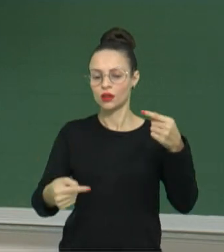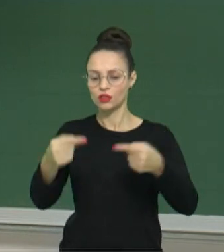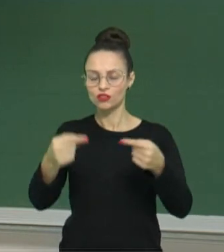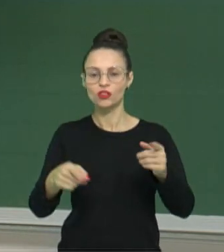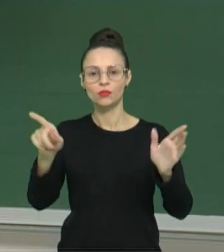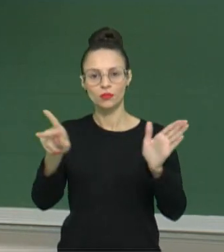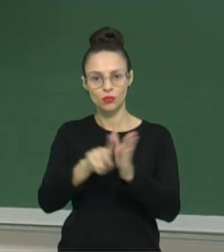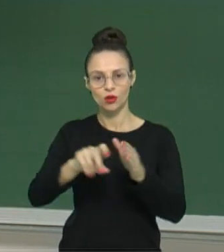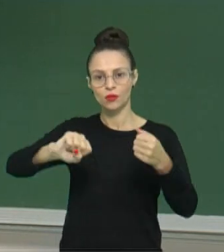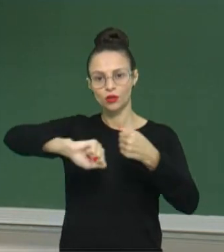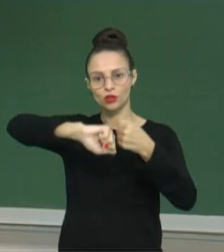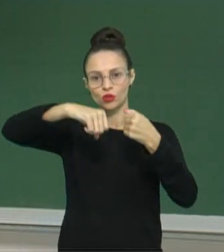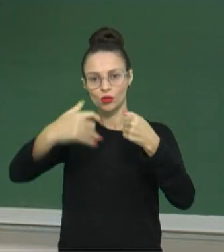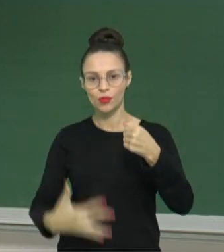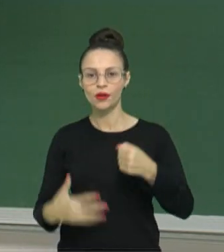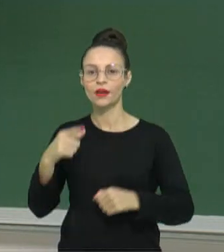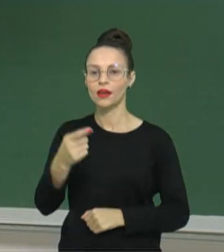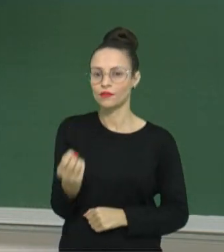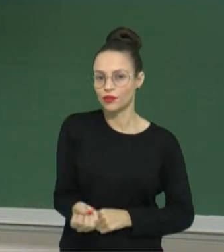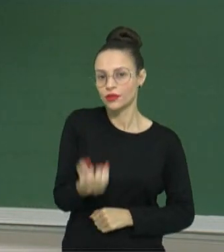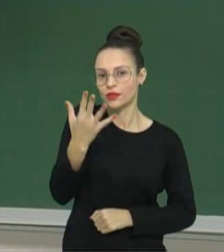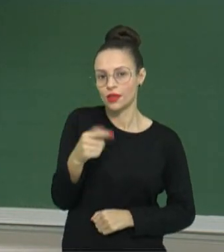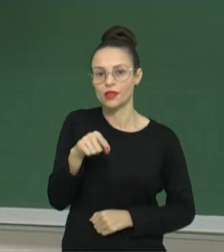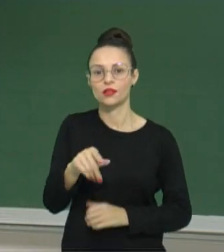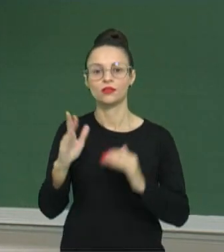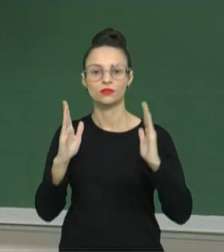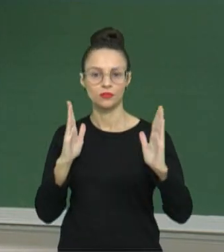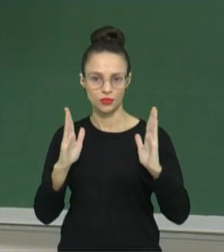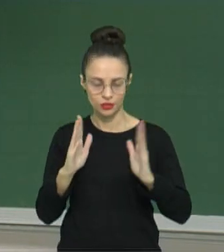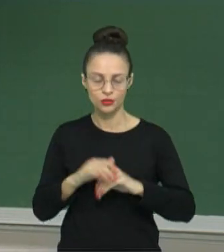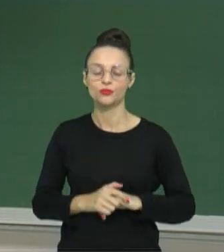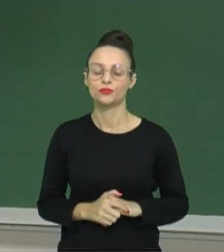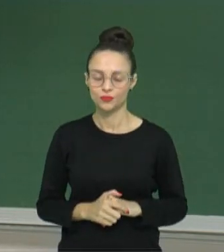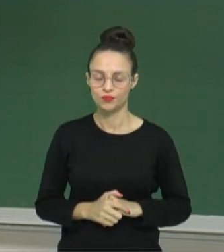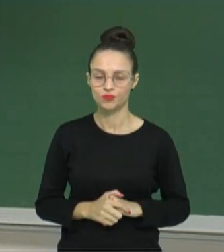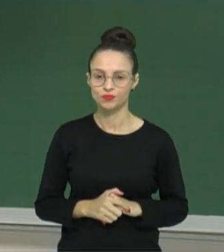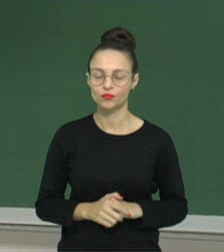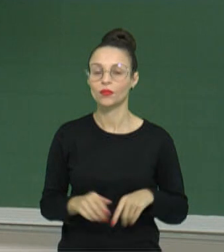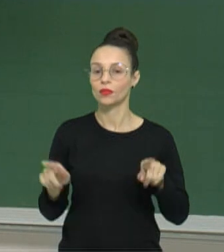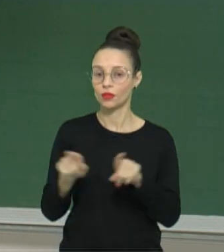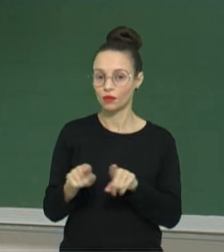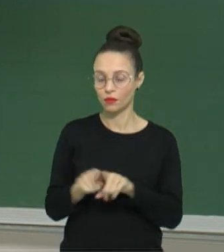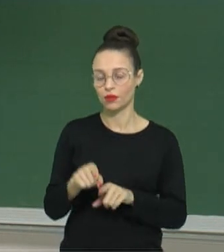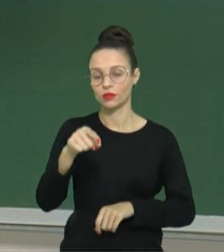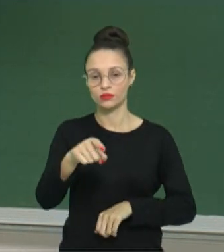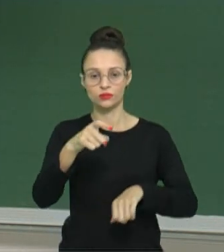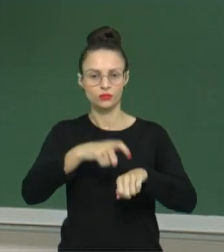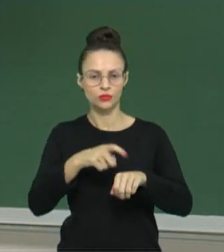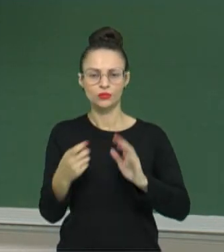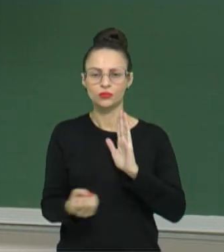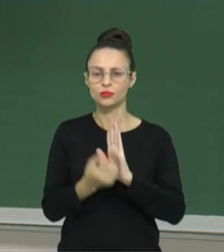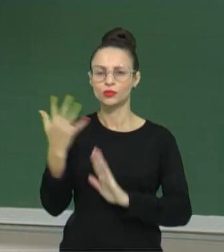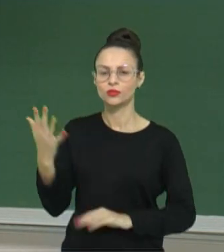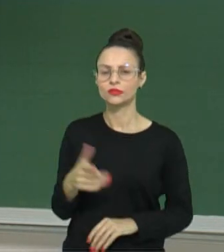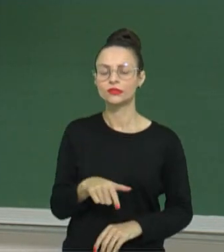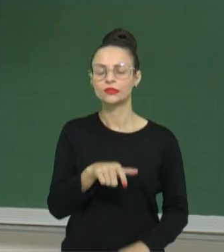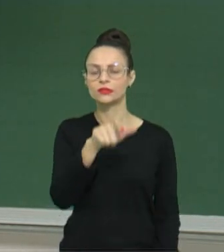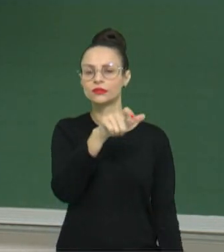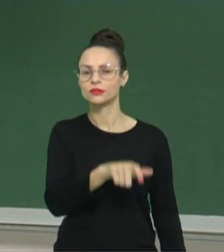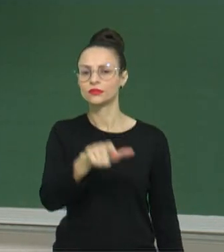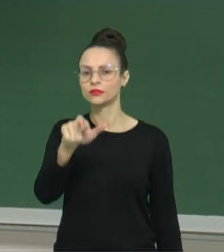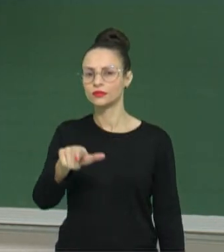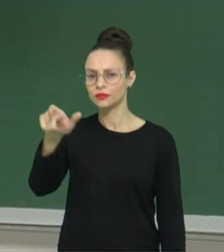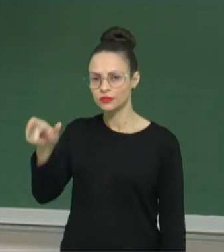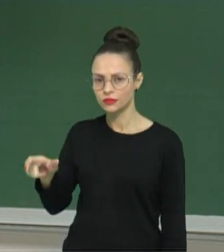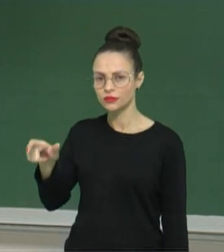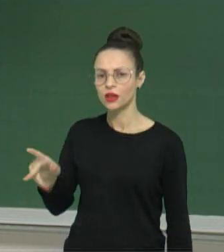que a democracia foi inventada nessa época. E também, ali nesse momento, muitas figuras